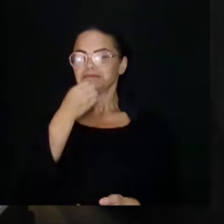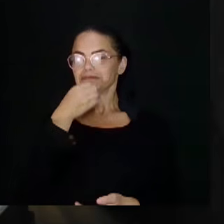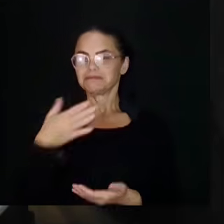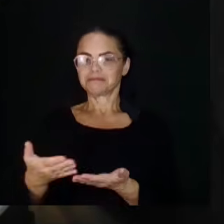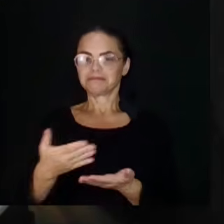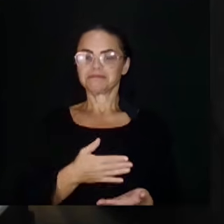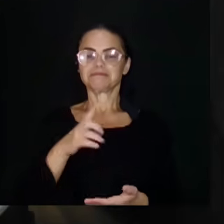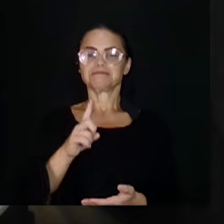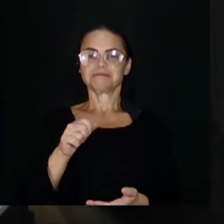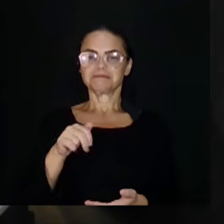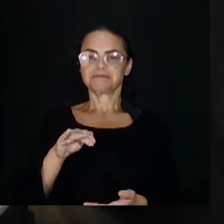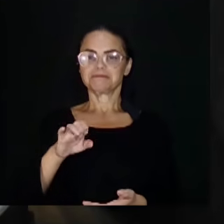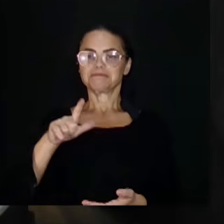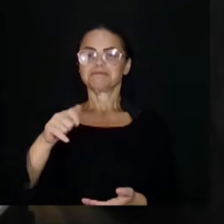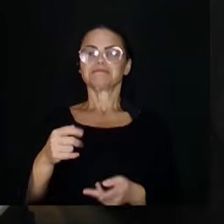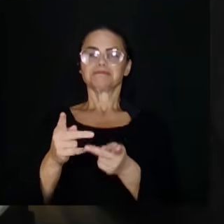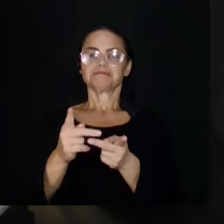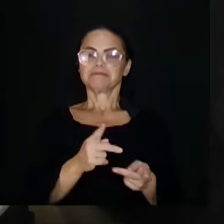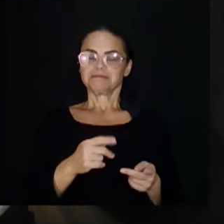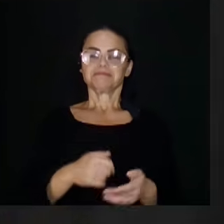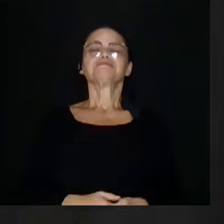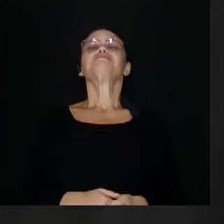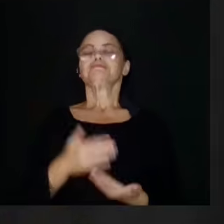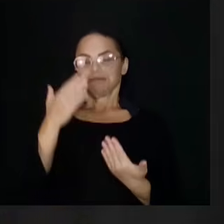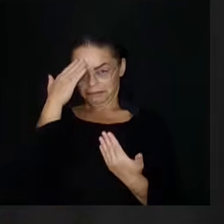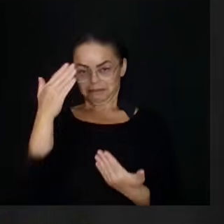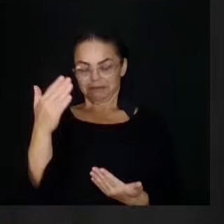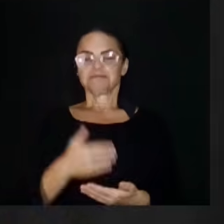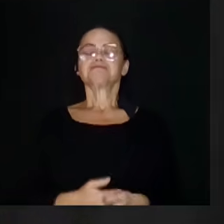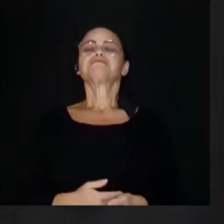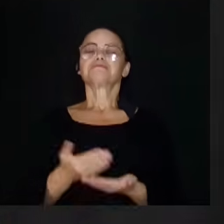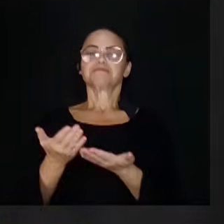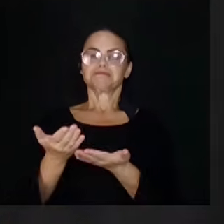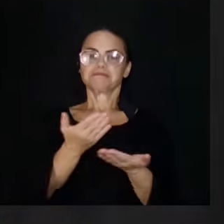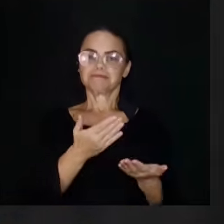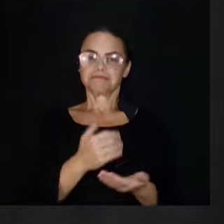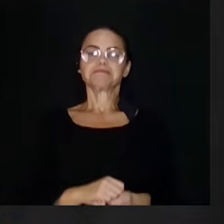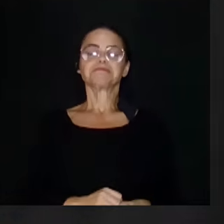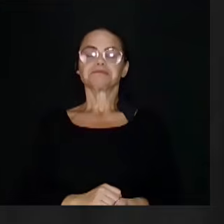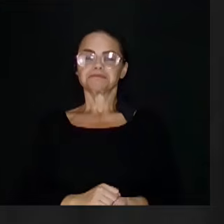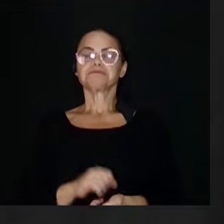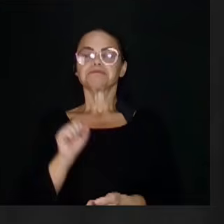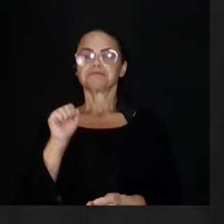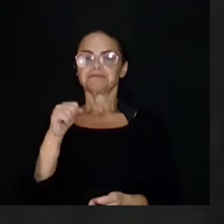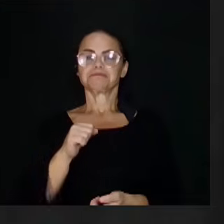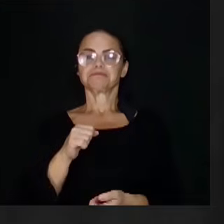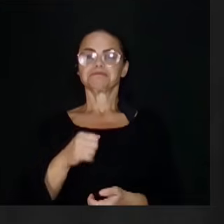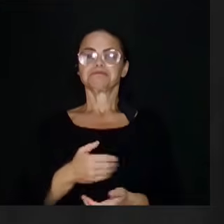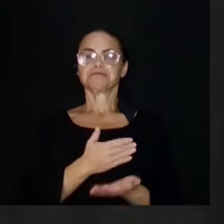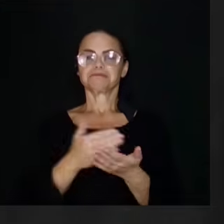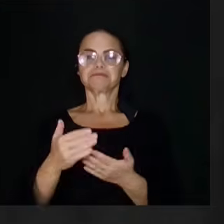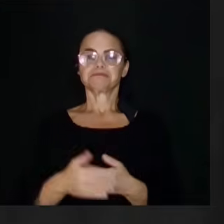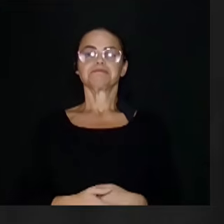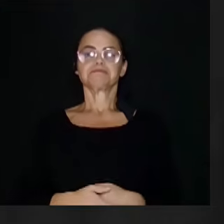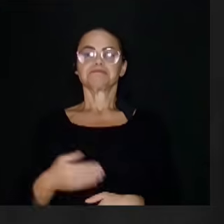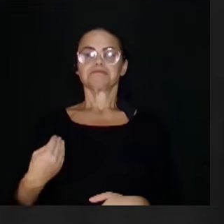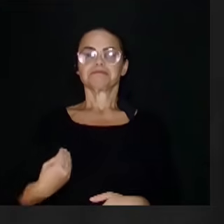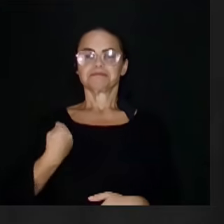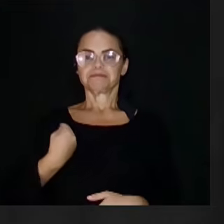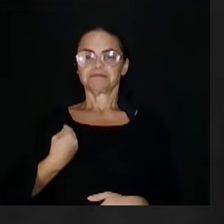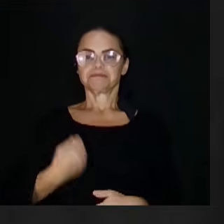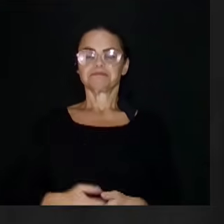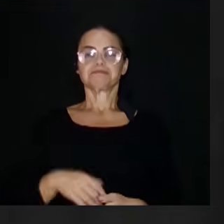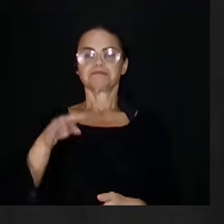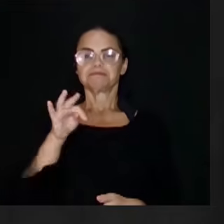bem-vinda, Tereza. Muito obrigada, agradeço pelo convite, né? Vou iniciar me apresentando. Eu sou Tereza